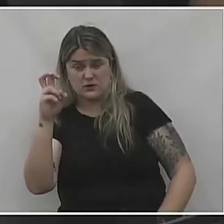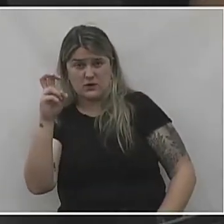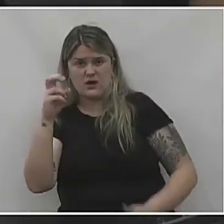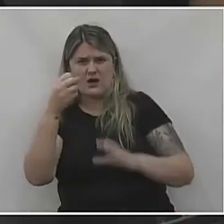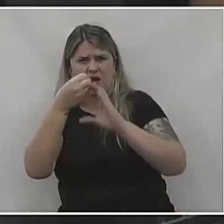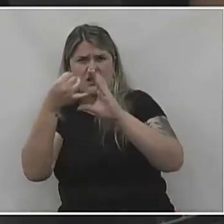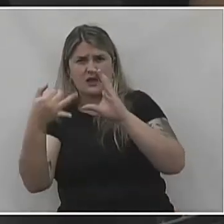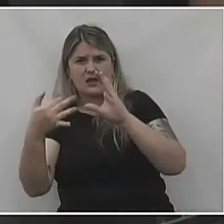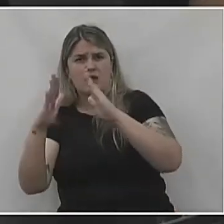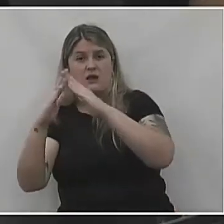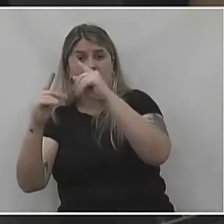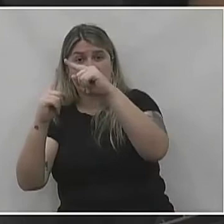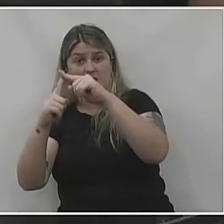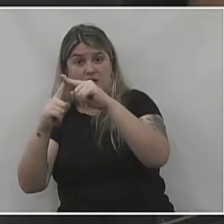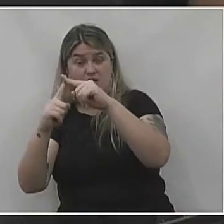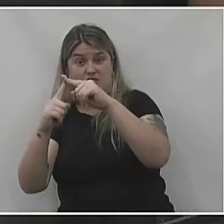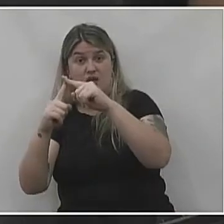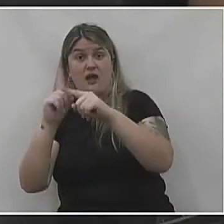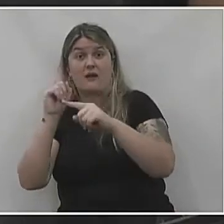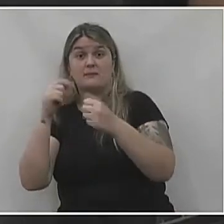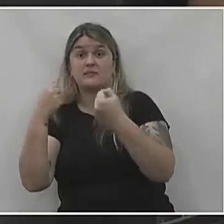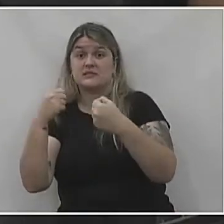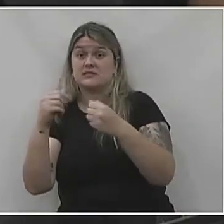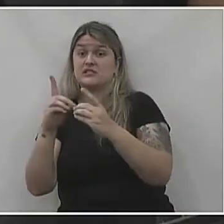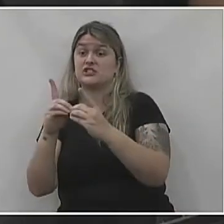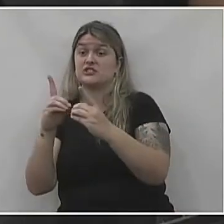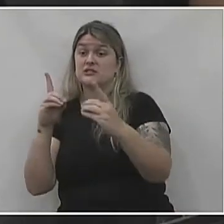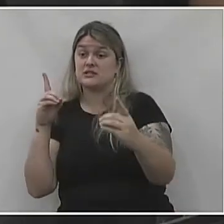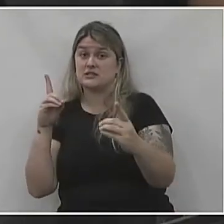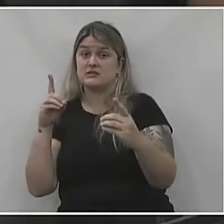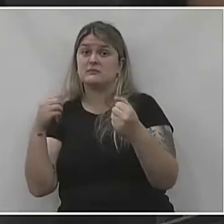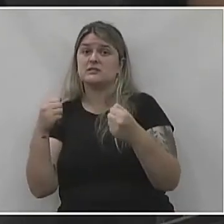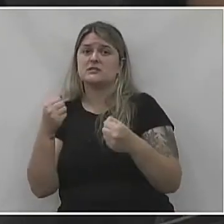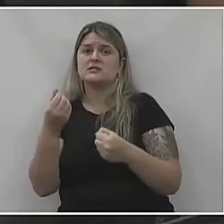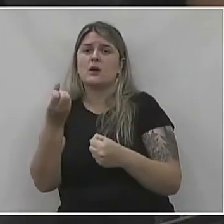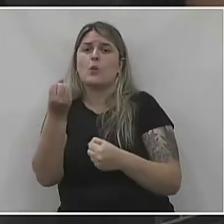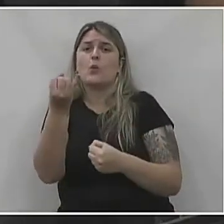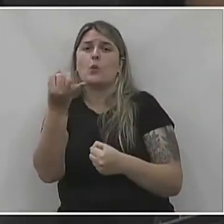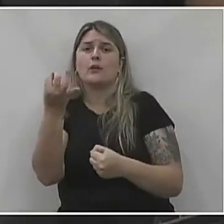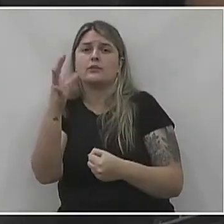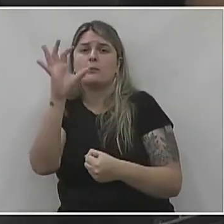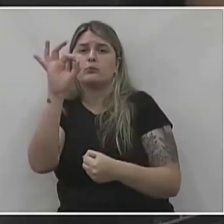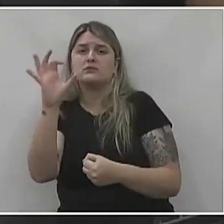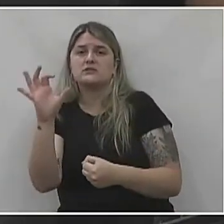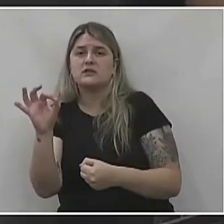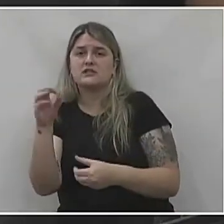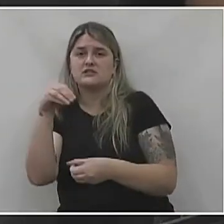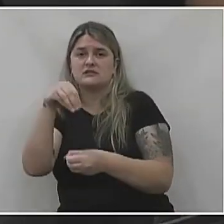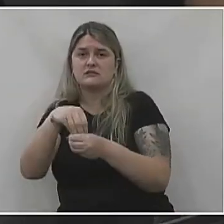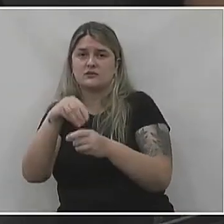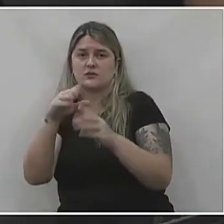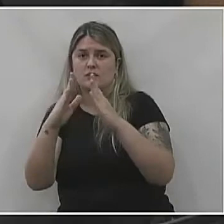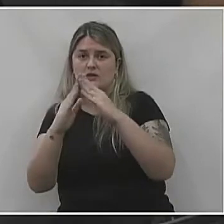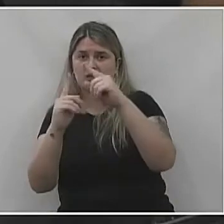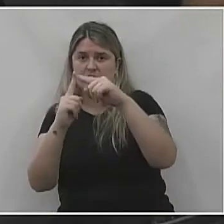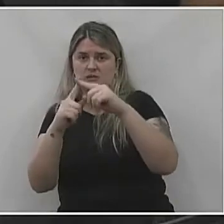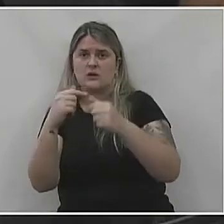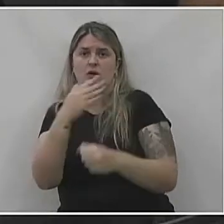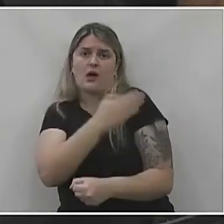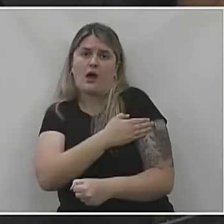caracterizado pela igreja como essencial mais com distanciamento Com redução de pessoas dentro das igrejas